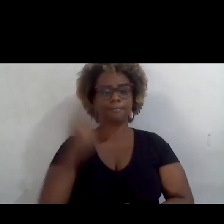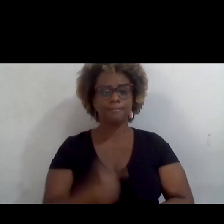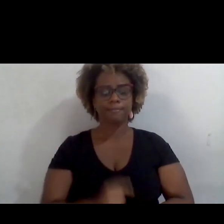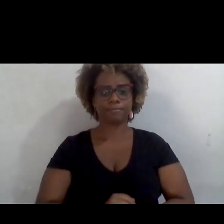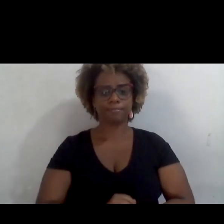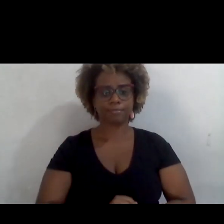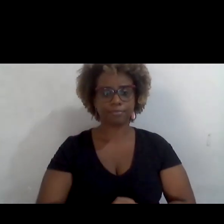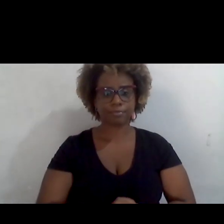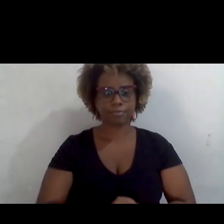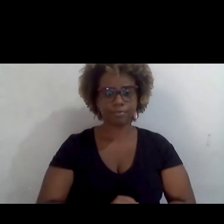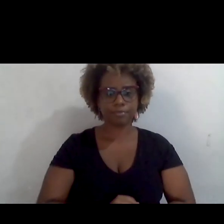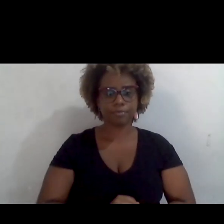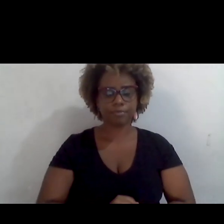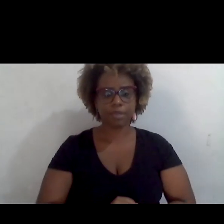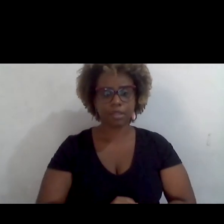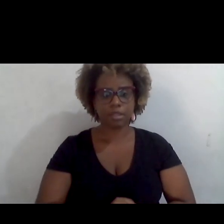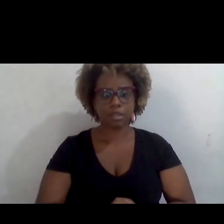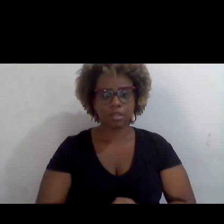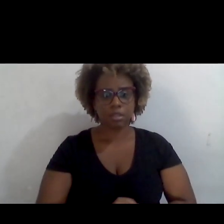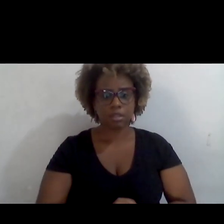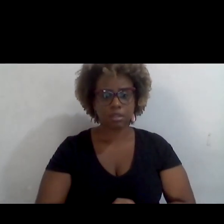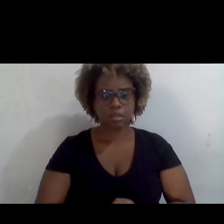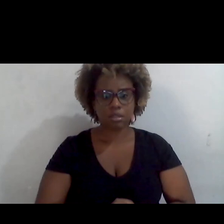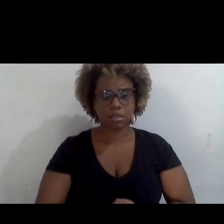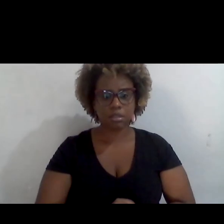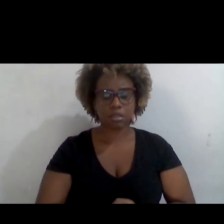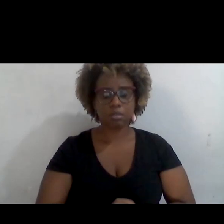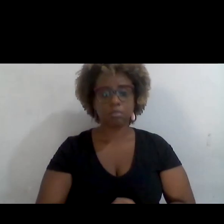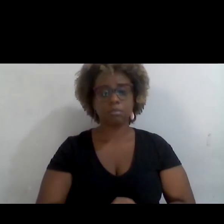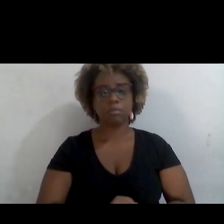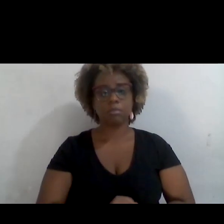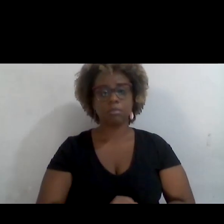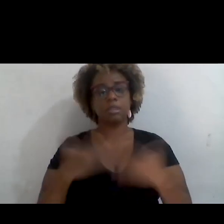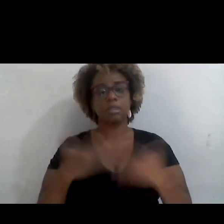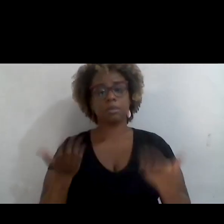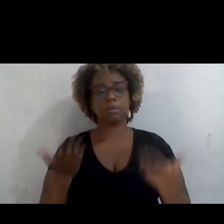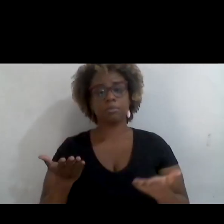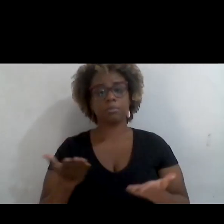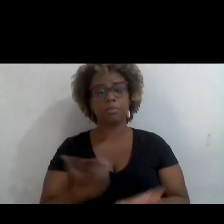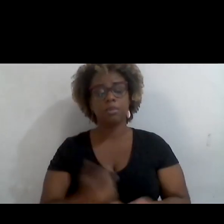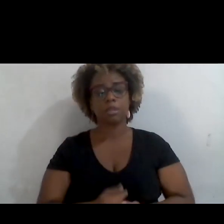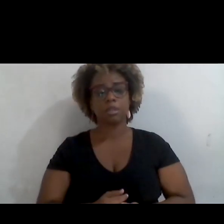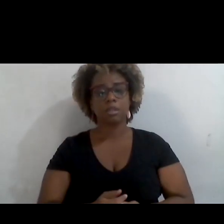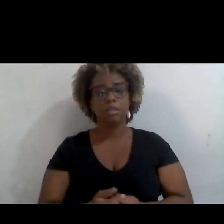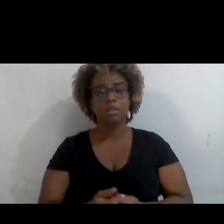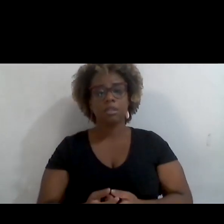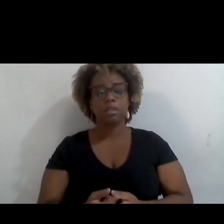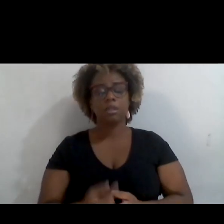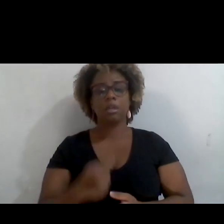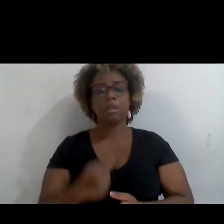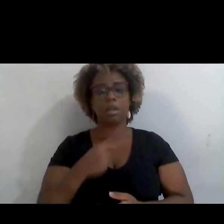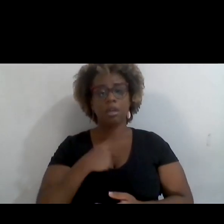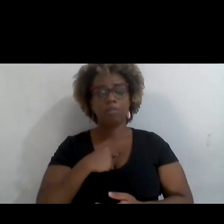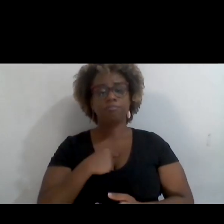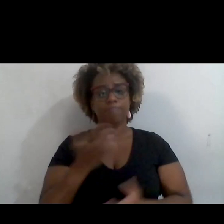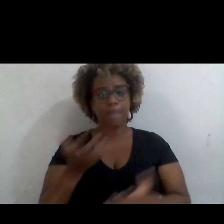minutinhos do microfone aqui. Por fim, essa questão de novo de Paulo Gustavo Pepeada. Eu realmente queria entender,